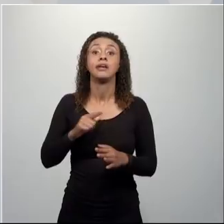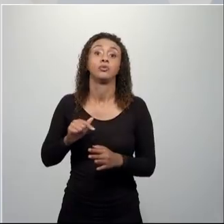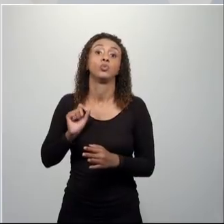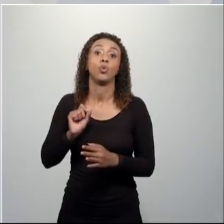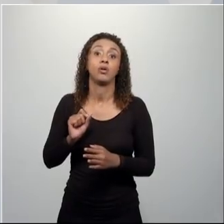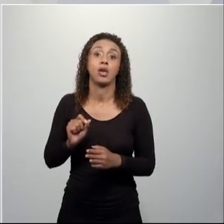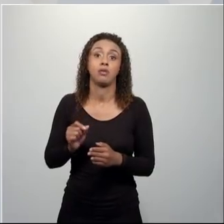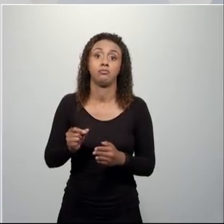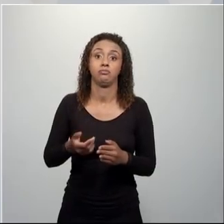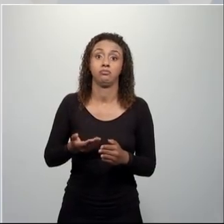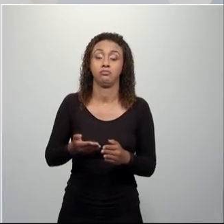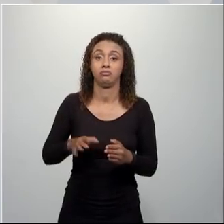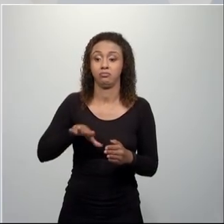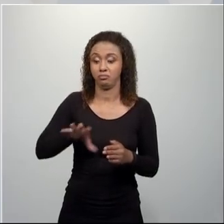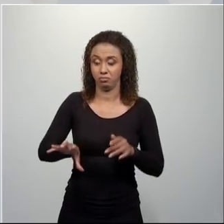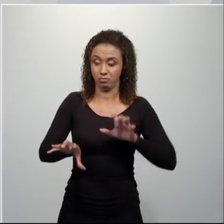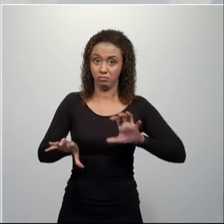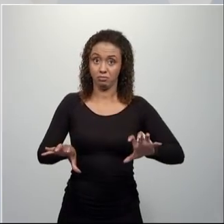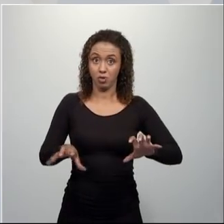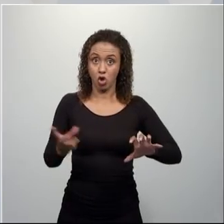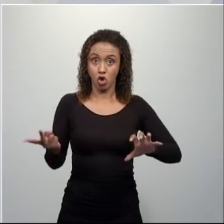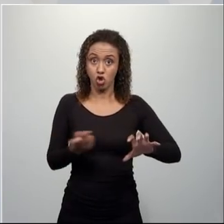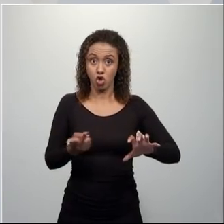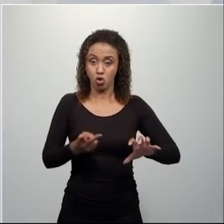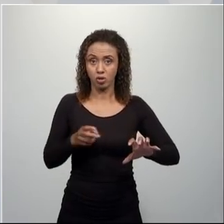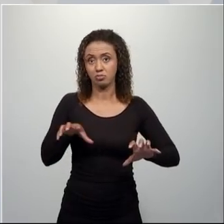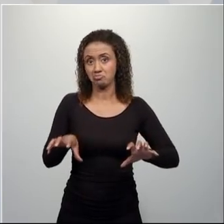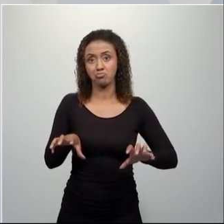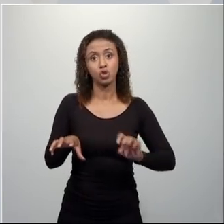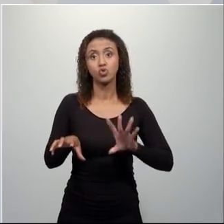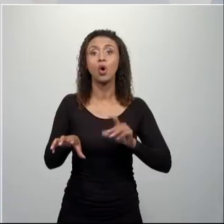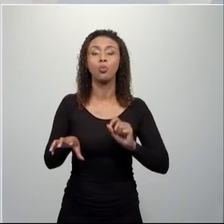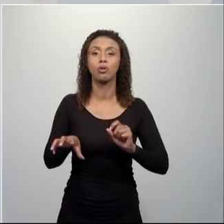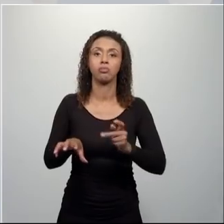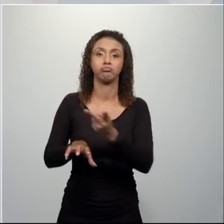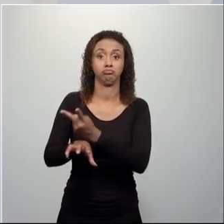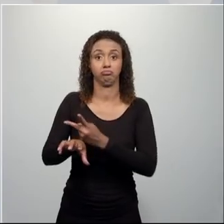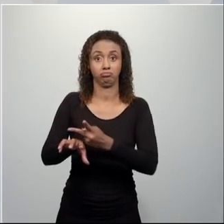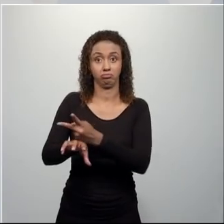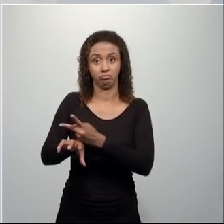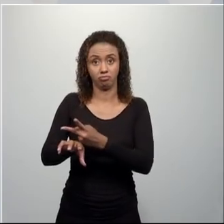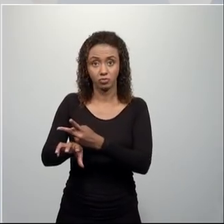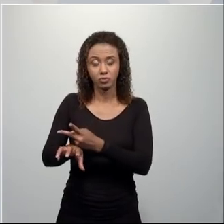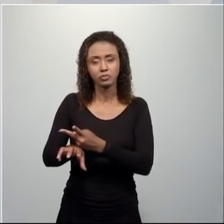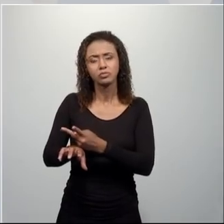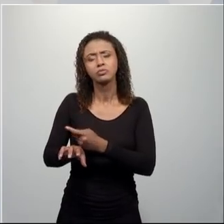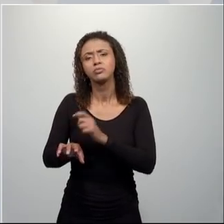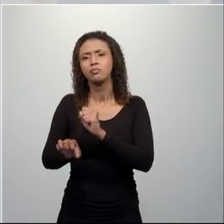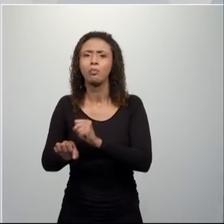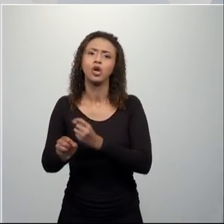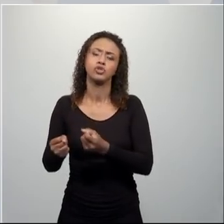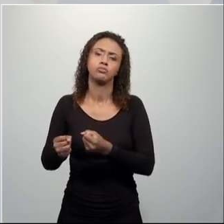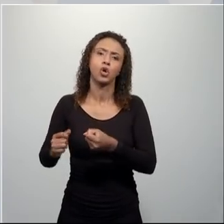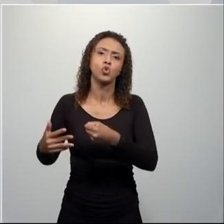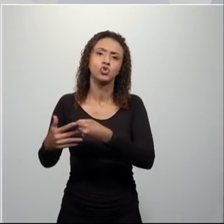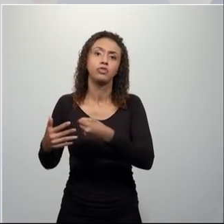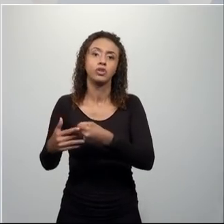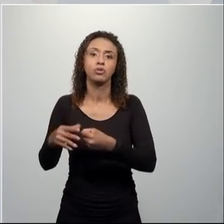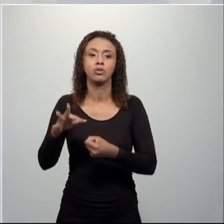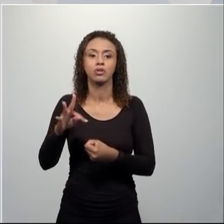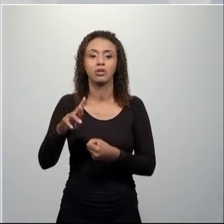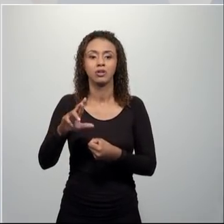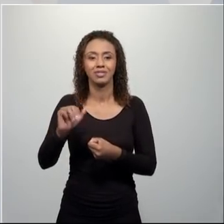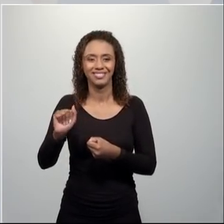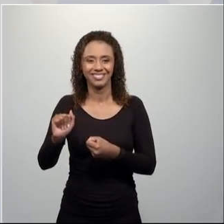é encontrar o arquivo em si então só fazem busca a que pode ser usado um servidor que a gente chama de tripé ter o